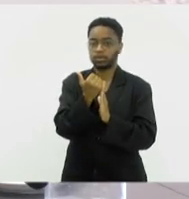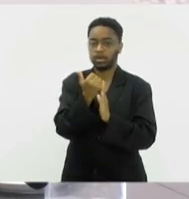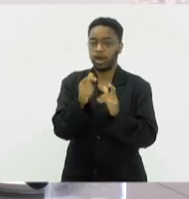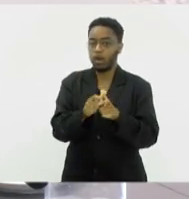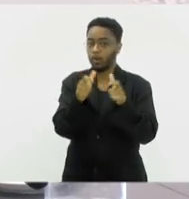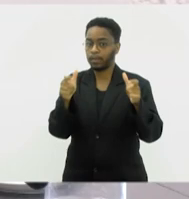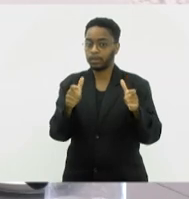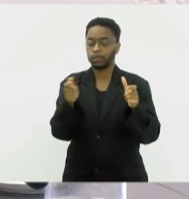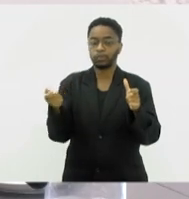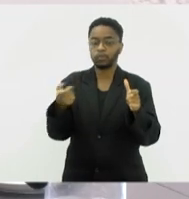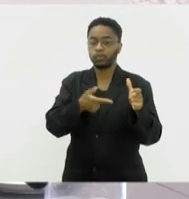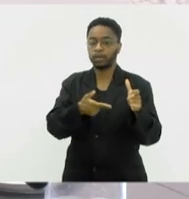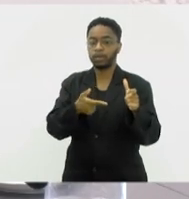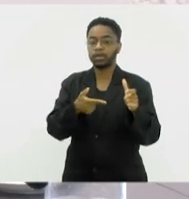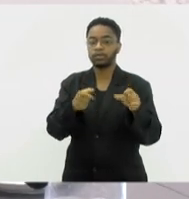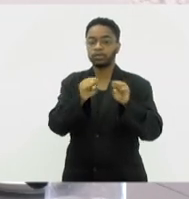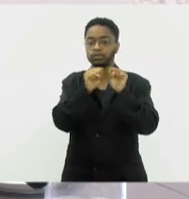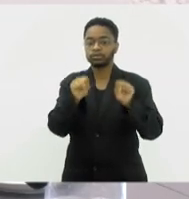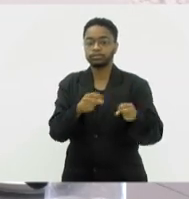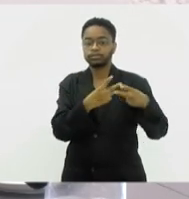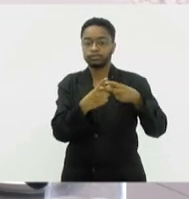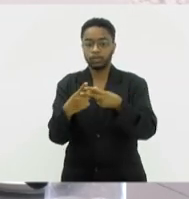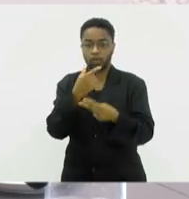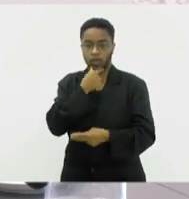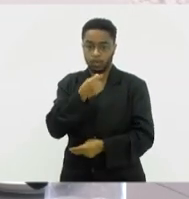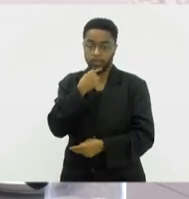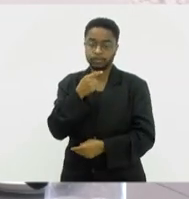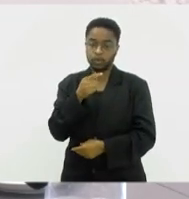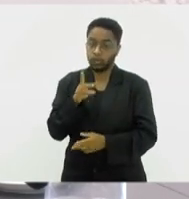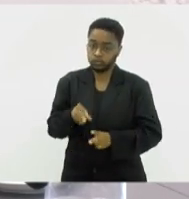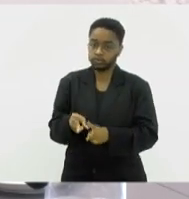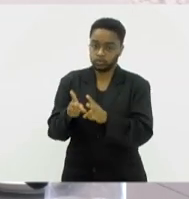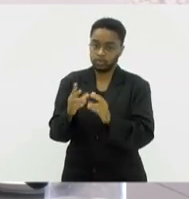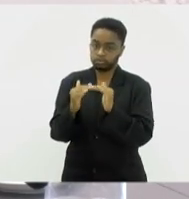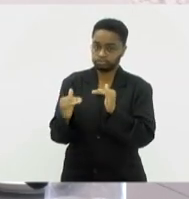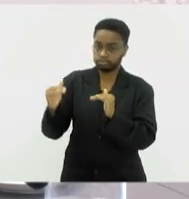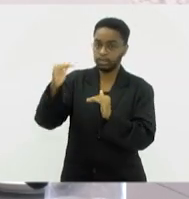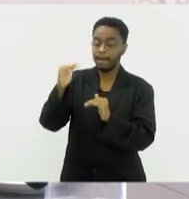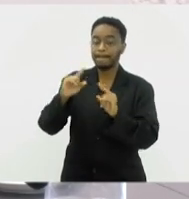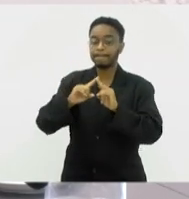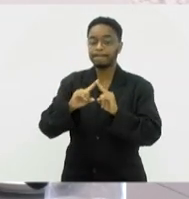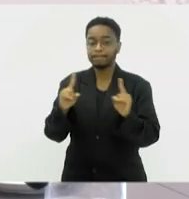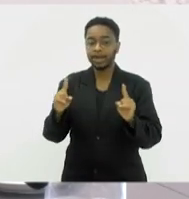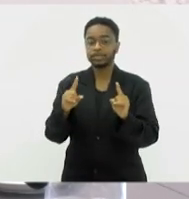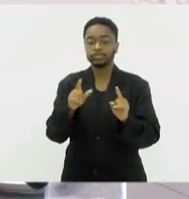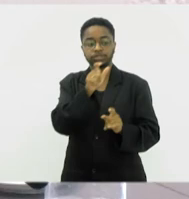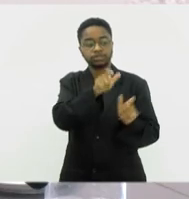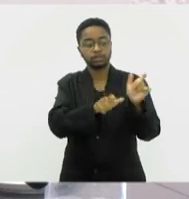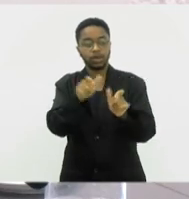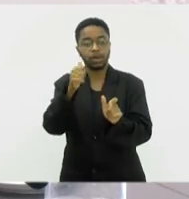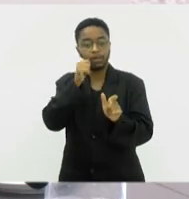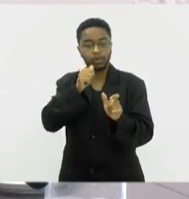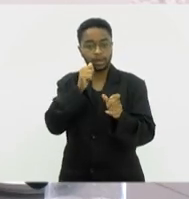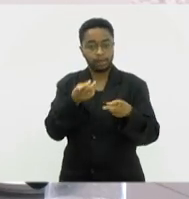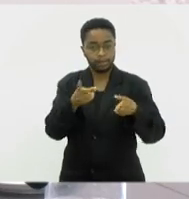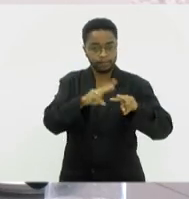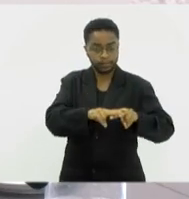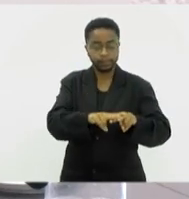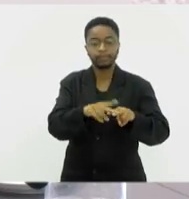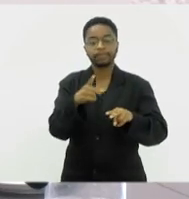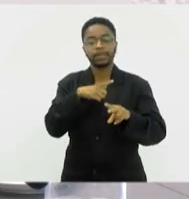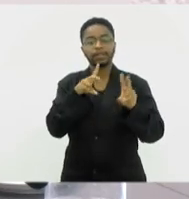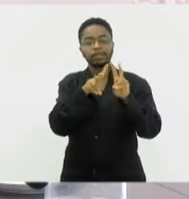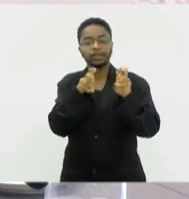aumento do que o do sistema penitenciário masculino, que ainda é o maior. E ali, entre as apenadas, questões básicas da